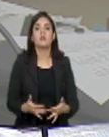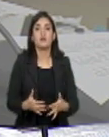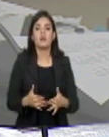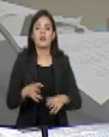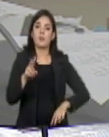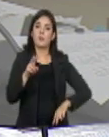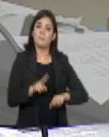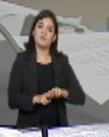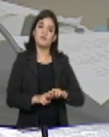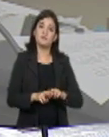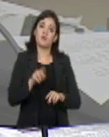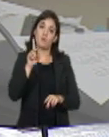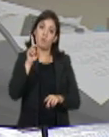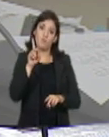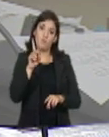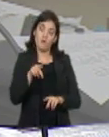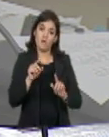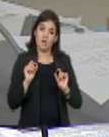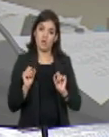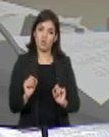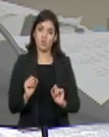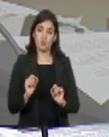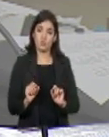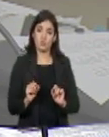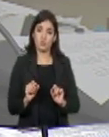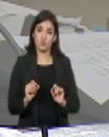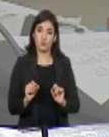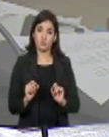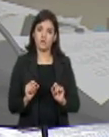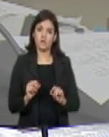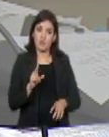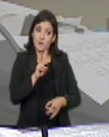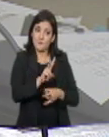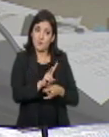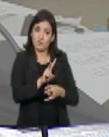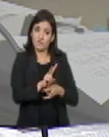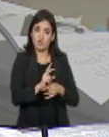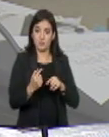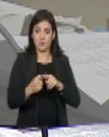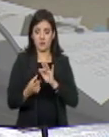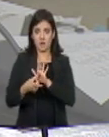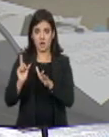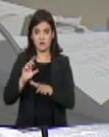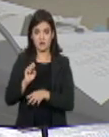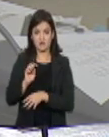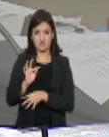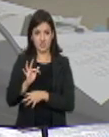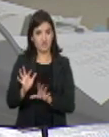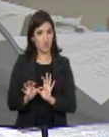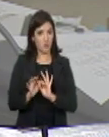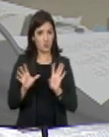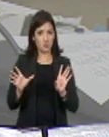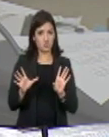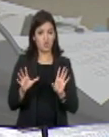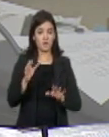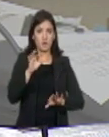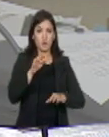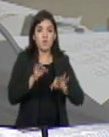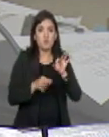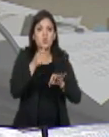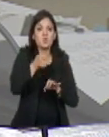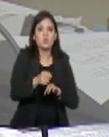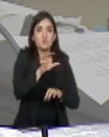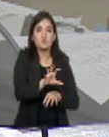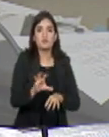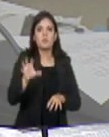execução provisória, porque esse Supremo Tribunal Federal vinha autorizando, ou seja, os tribunais não tinham nem